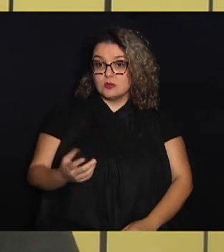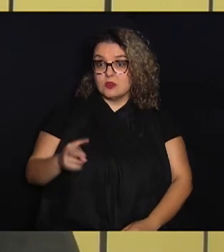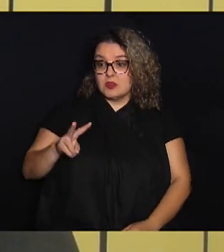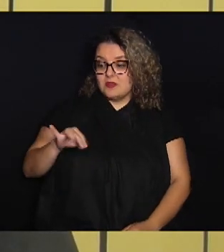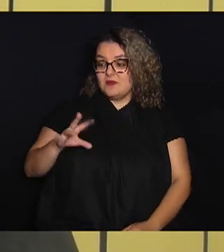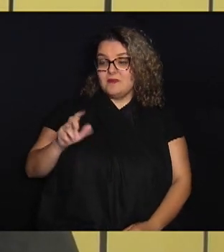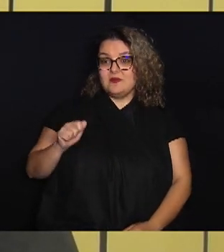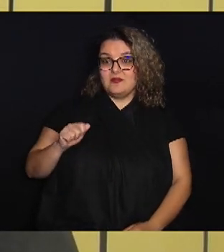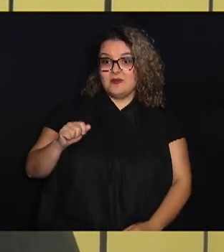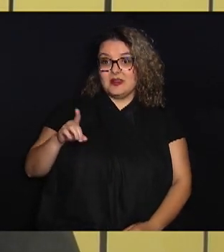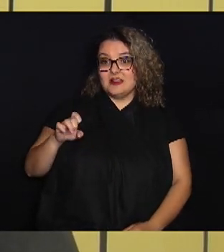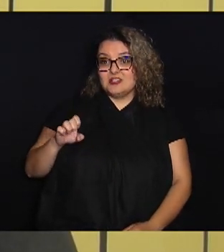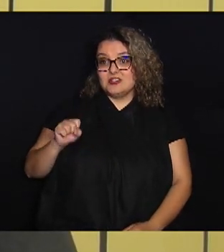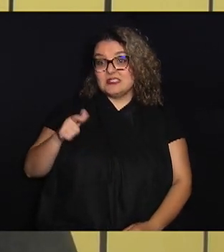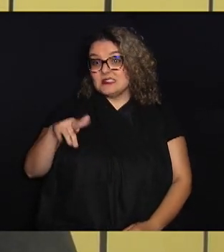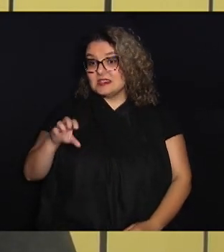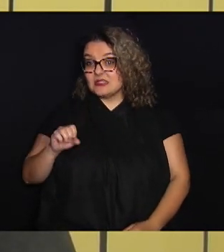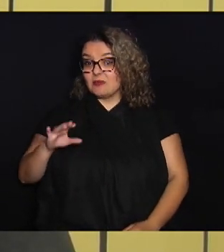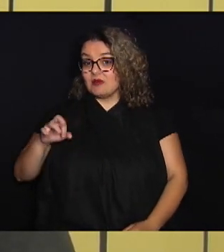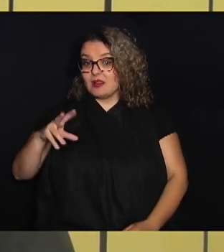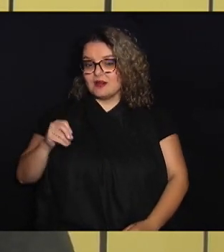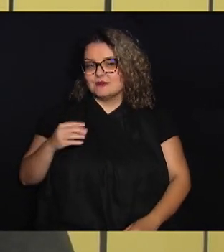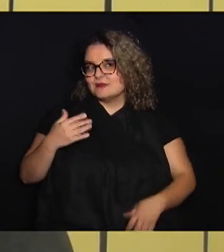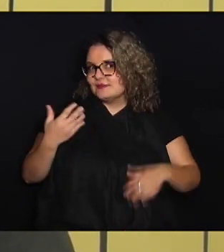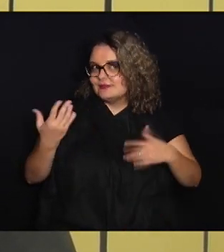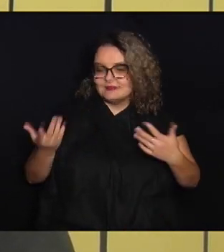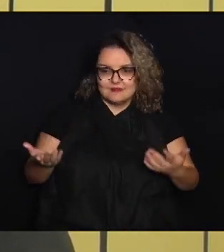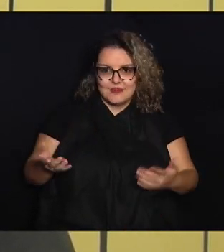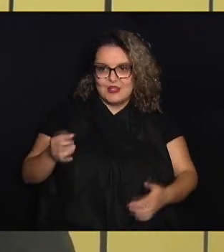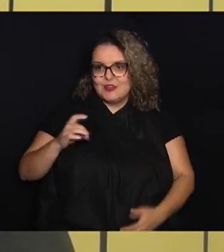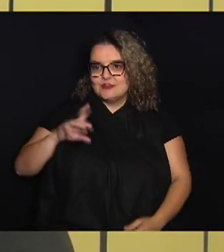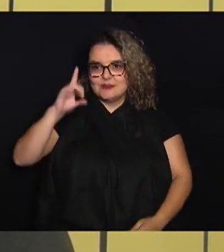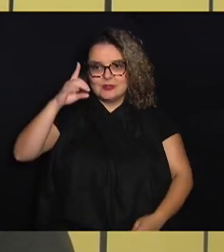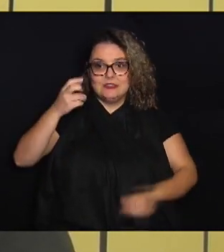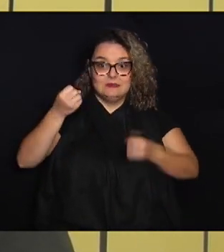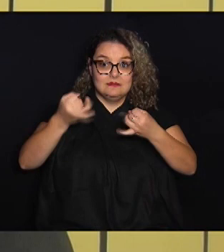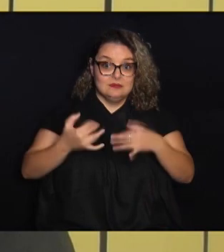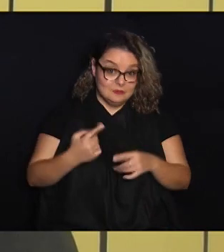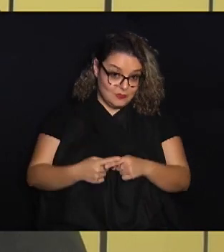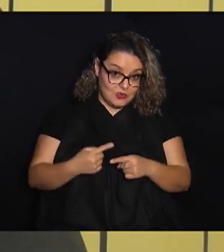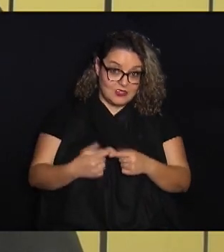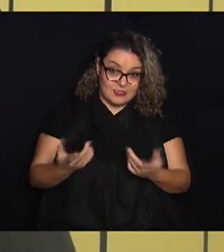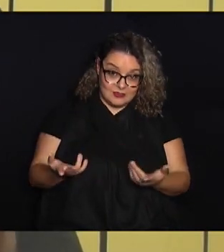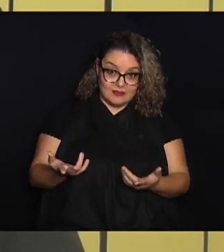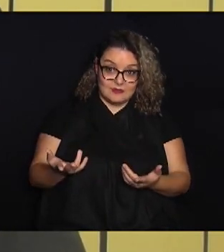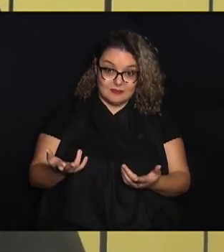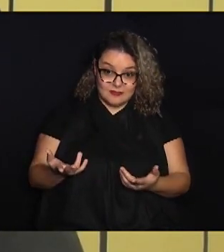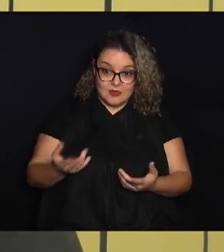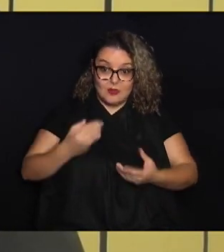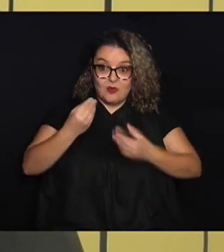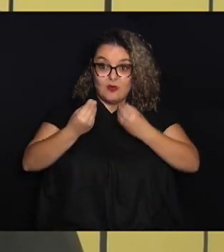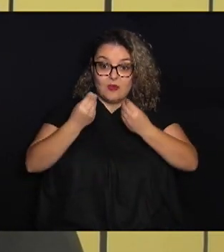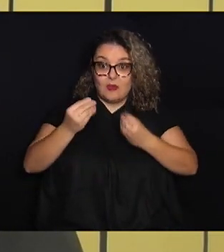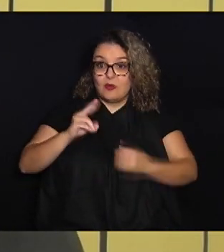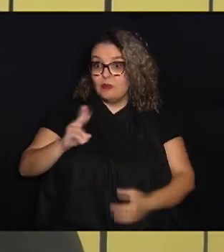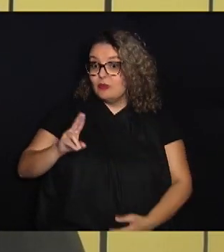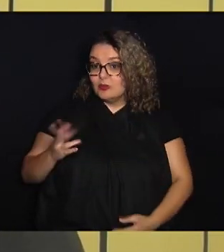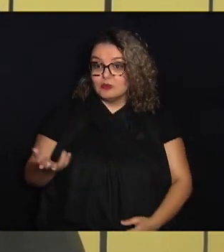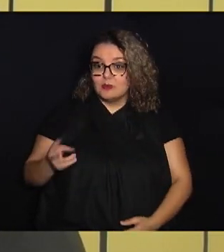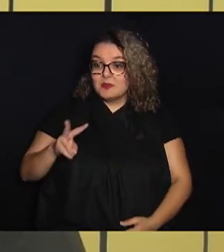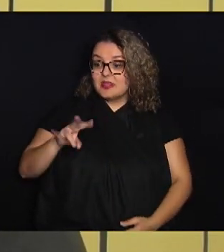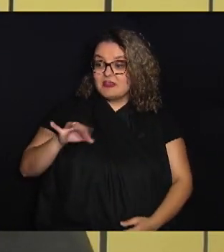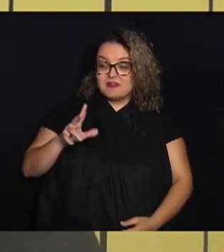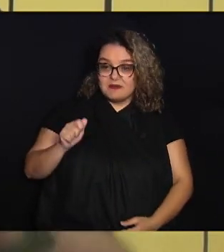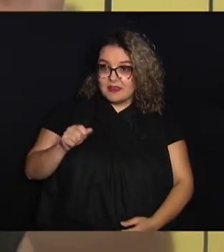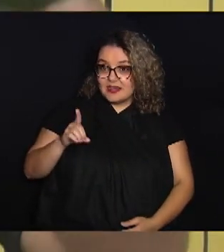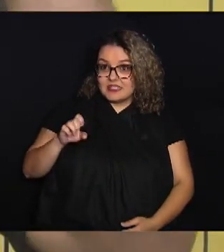São Carlos, e aí só Deus para nos explicar por que tiraram, da onde que tiraram o nome de Vila de São Carlos